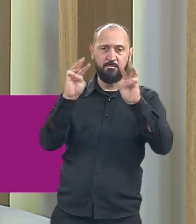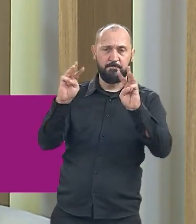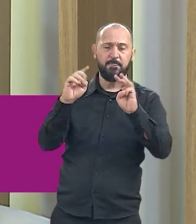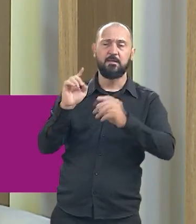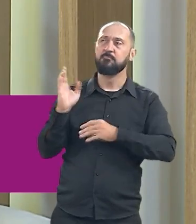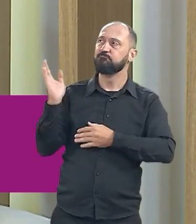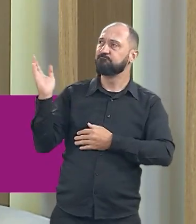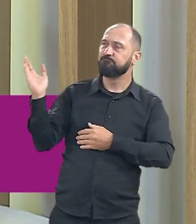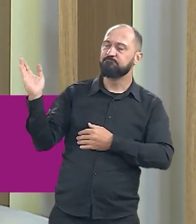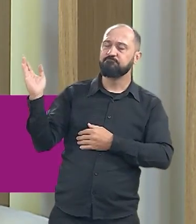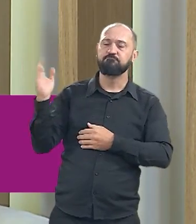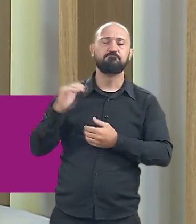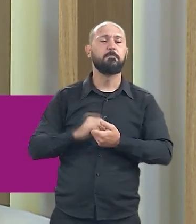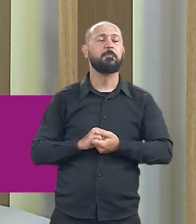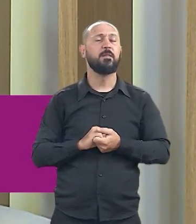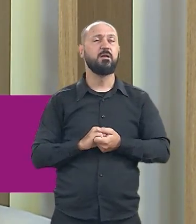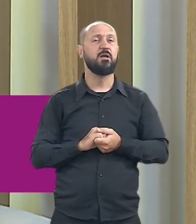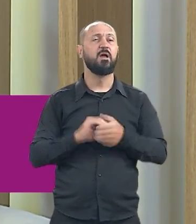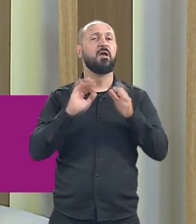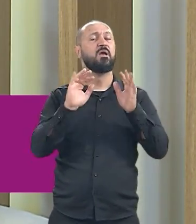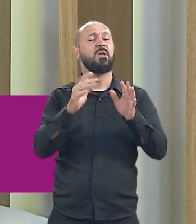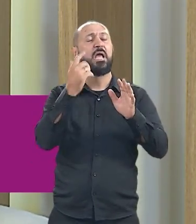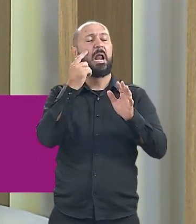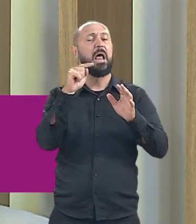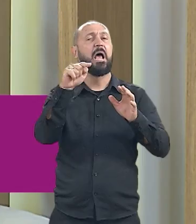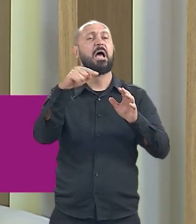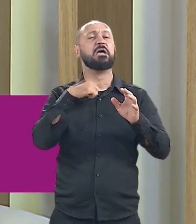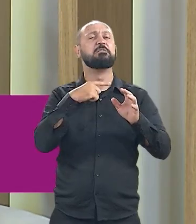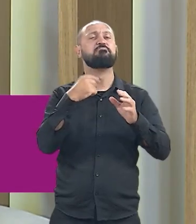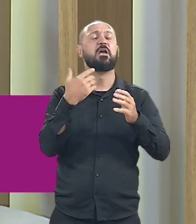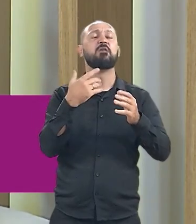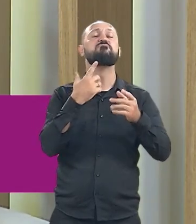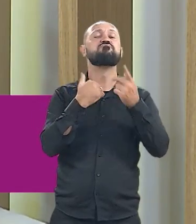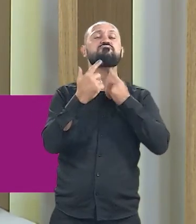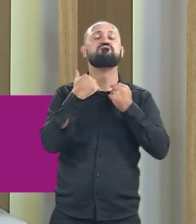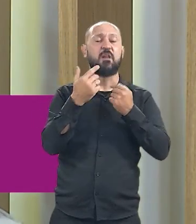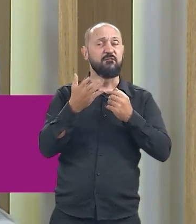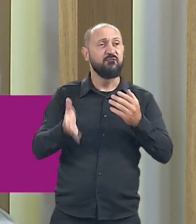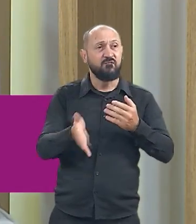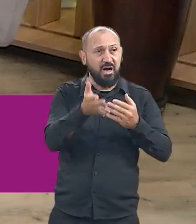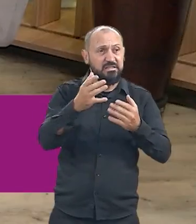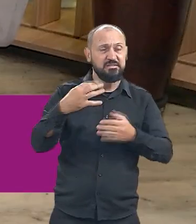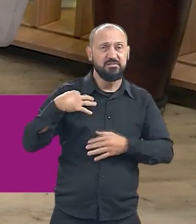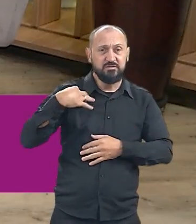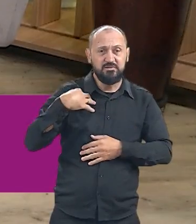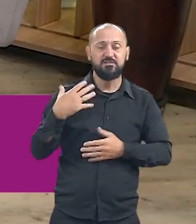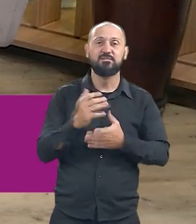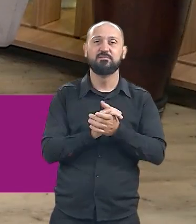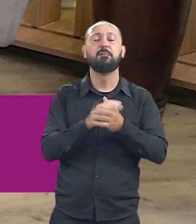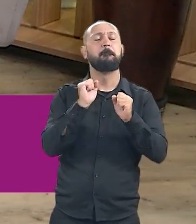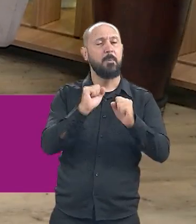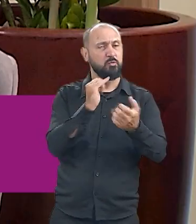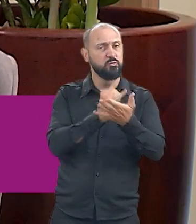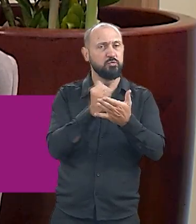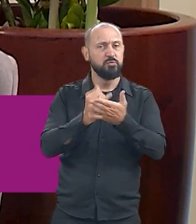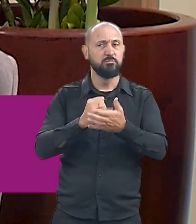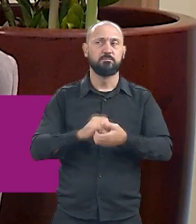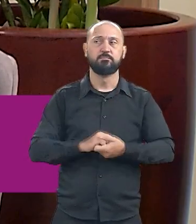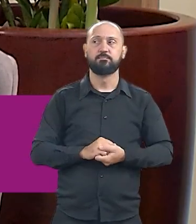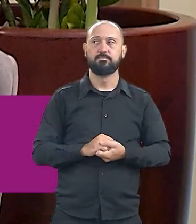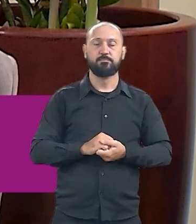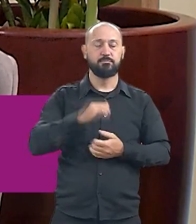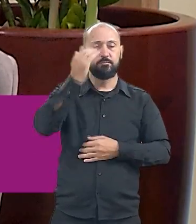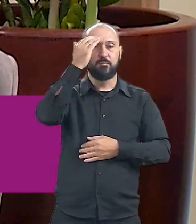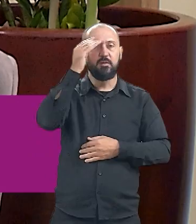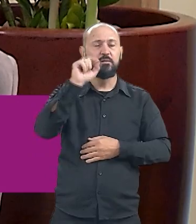www.cvv.org.br, e lá tem Seja Voluntário. Então ele vai clicar lá e pode fazer a sua inscrição. Entendi. Sobre a questão do número